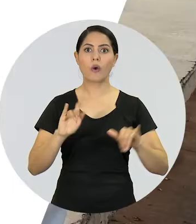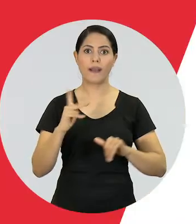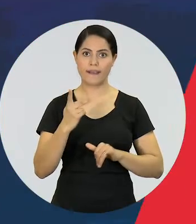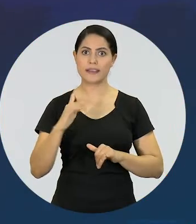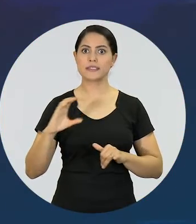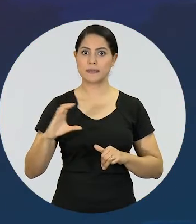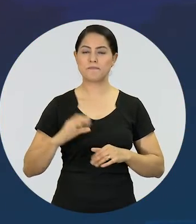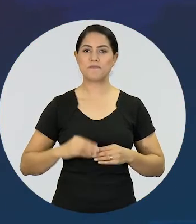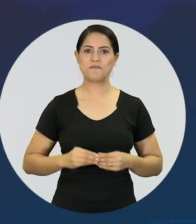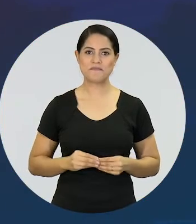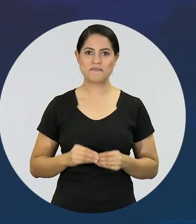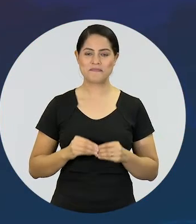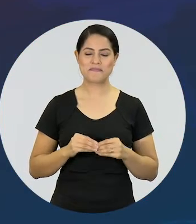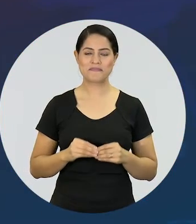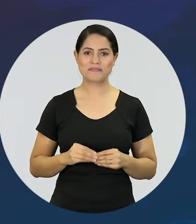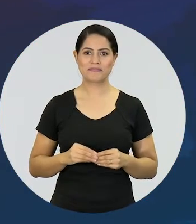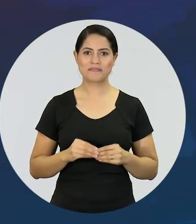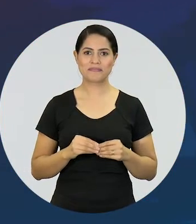corpus.